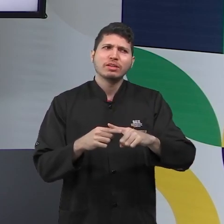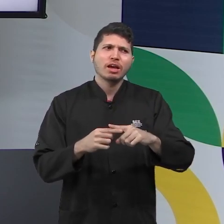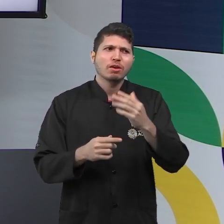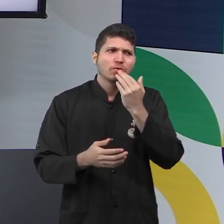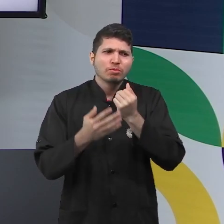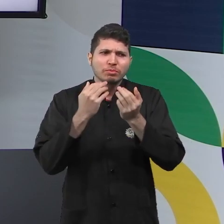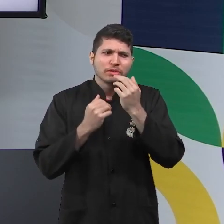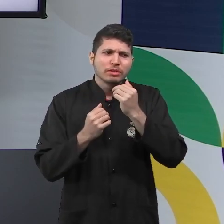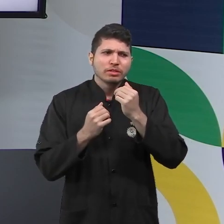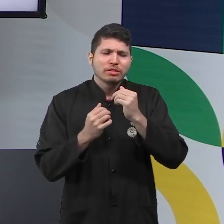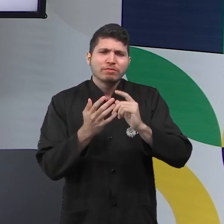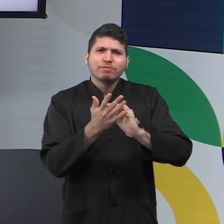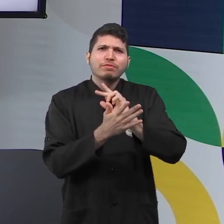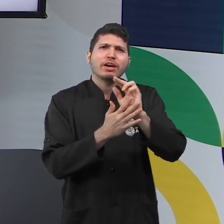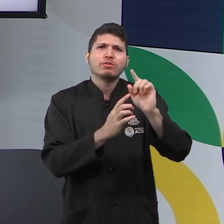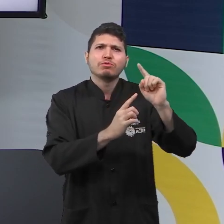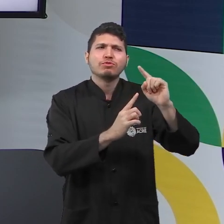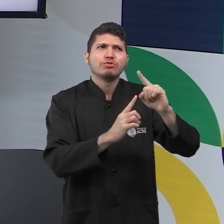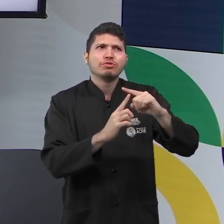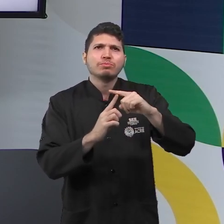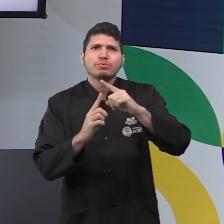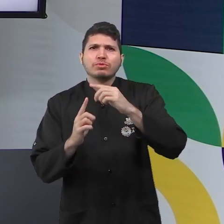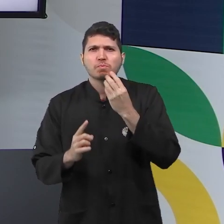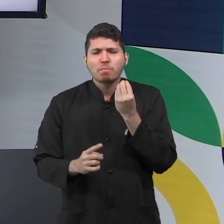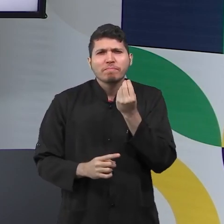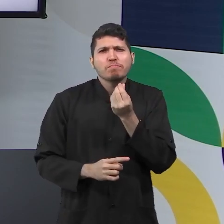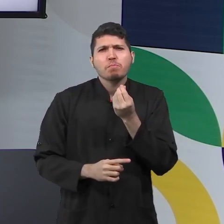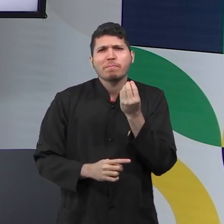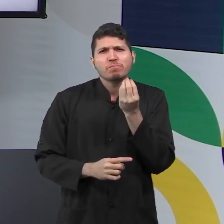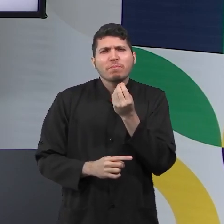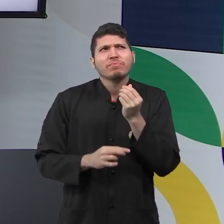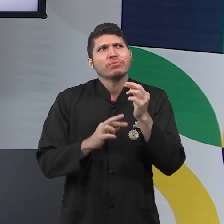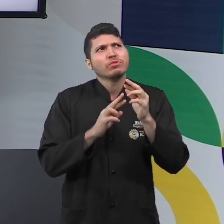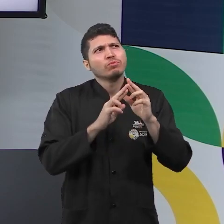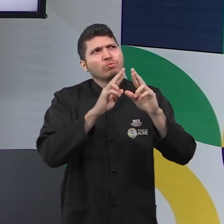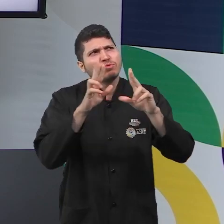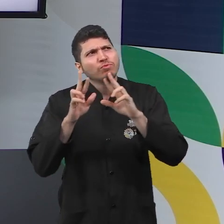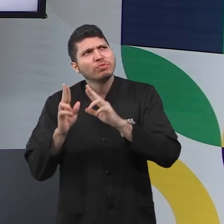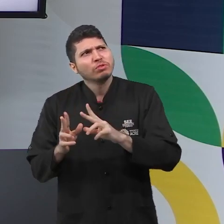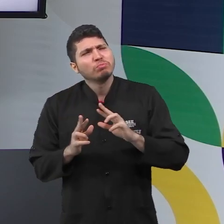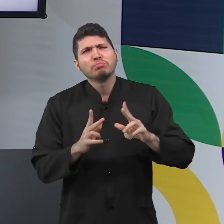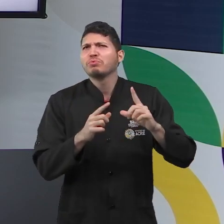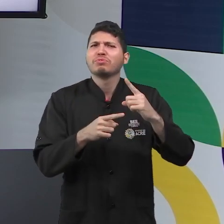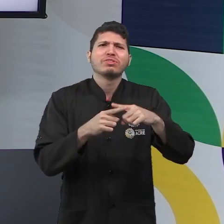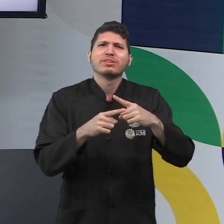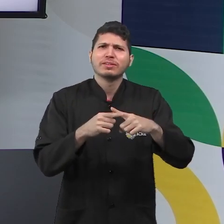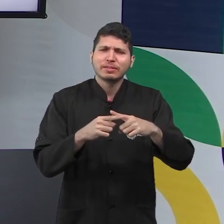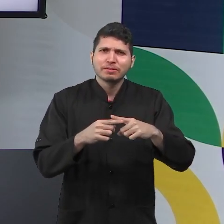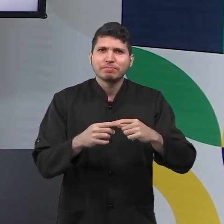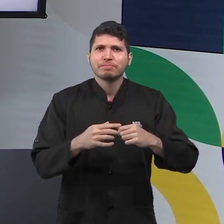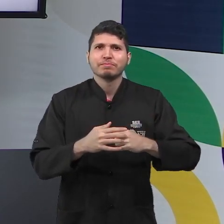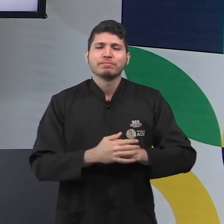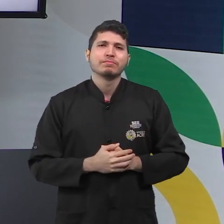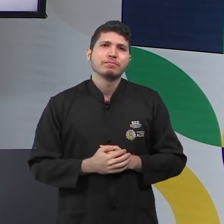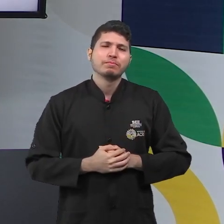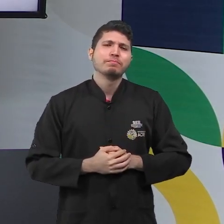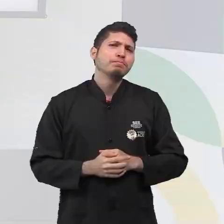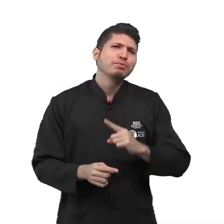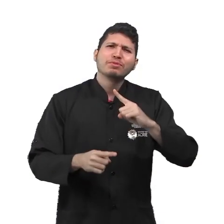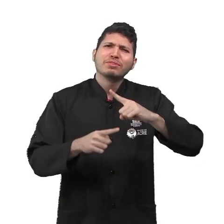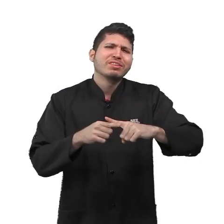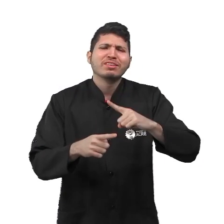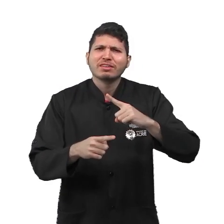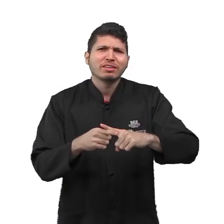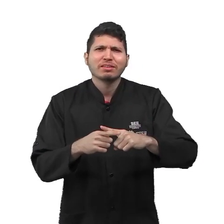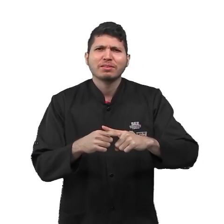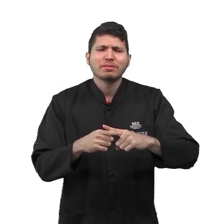têm sabores diferentes, cores diferentes? Nessa aula de hoje, nós vamos aprender. Então, isso acontece por quê?